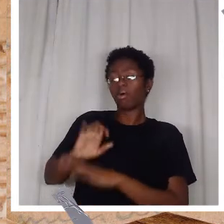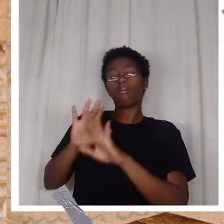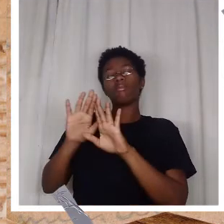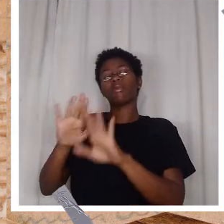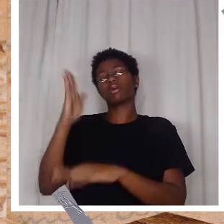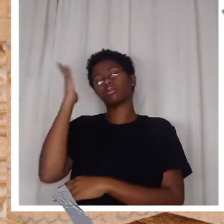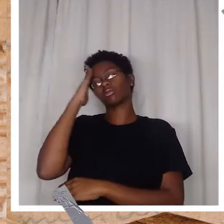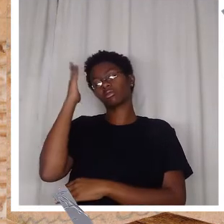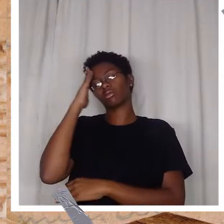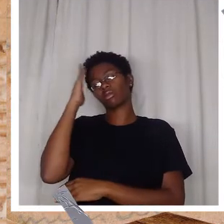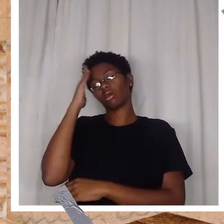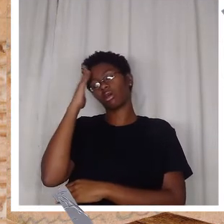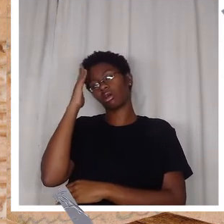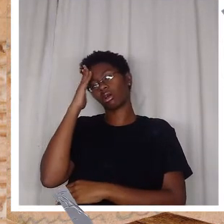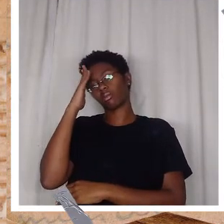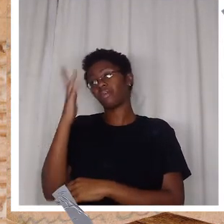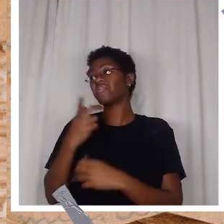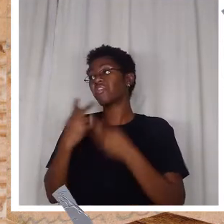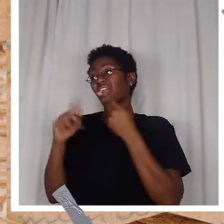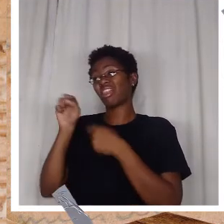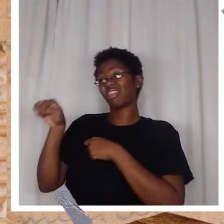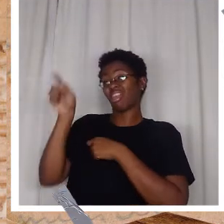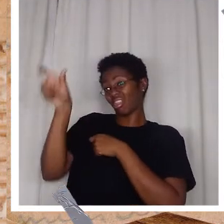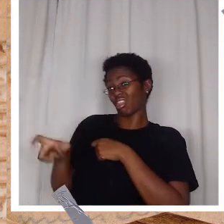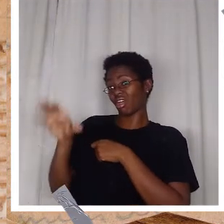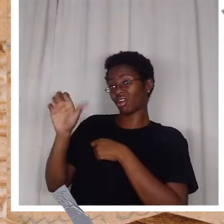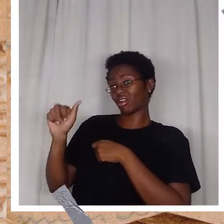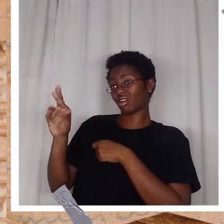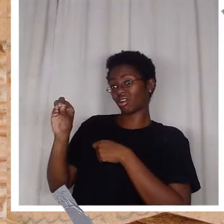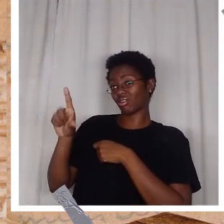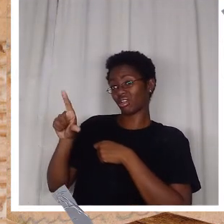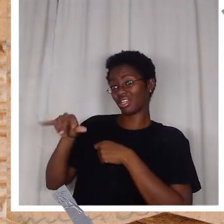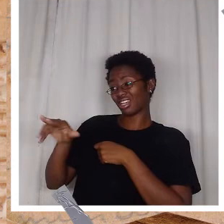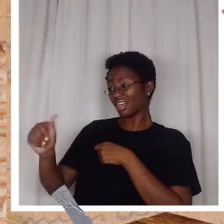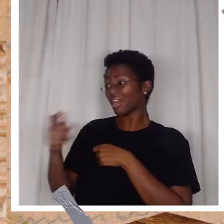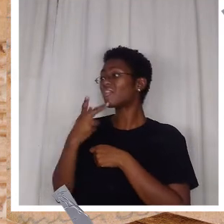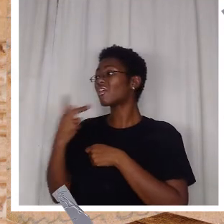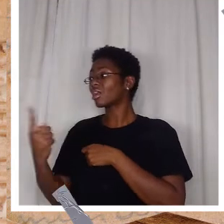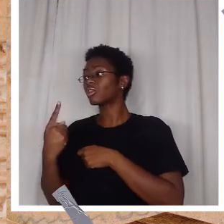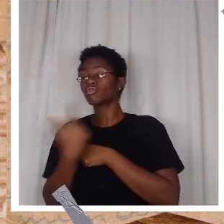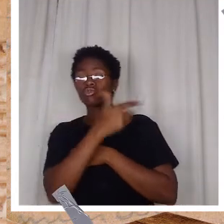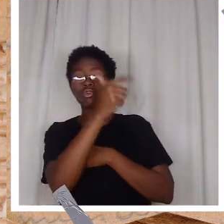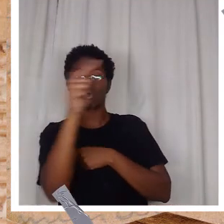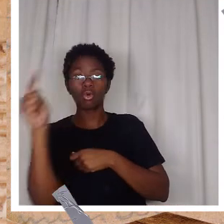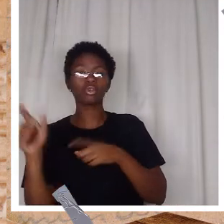fundo, quando a gente fala dela, a gente está falando de todos, né? E